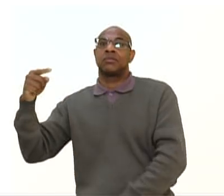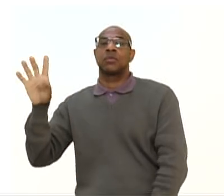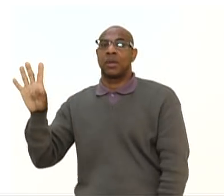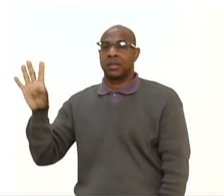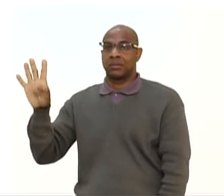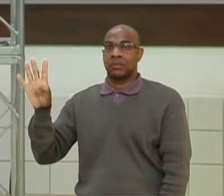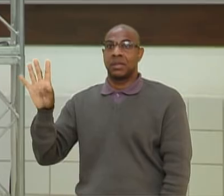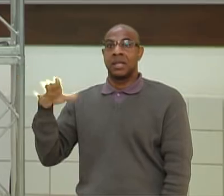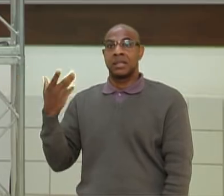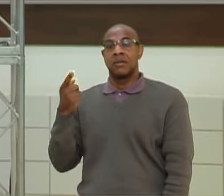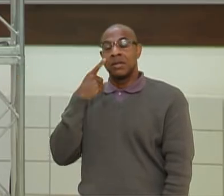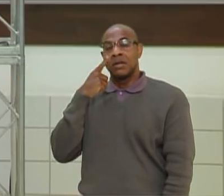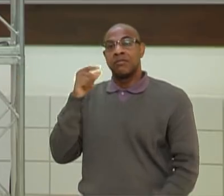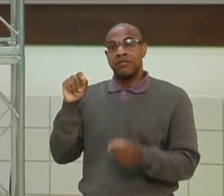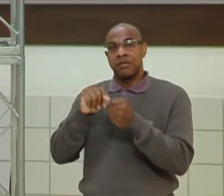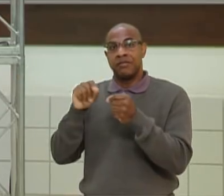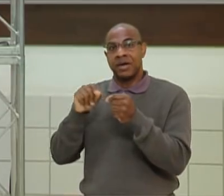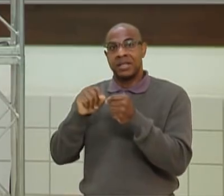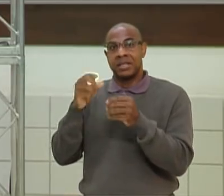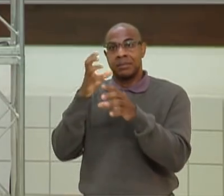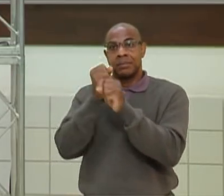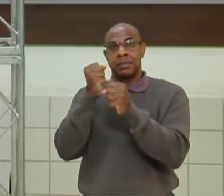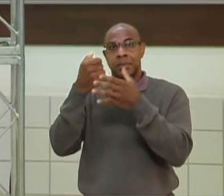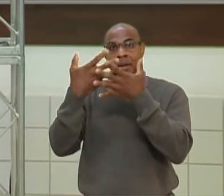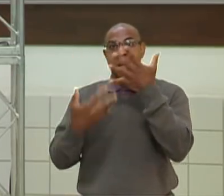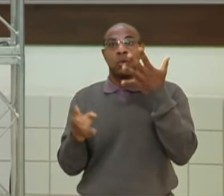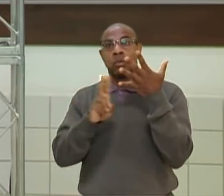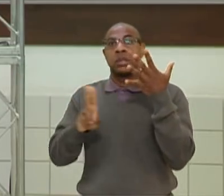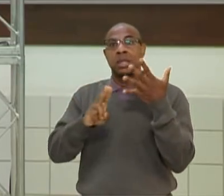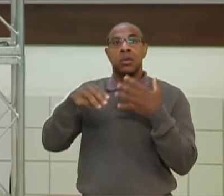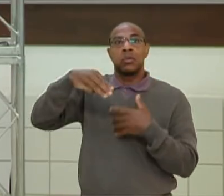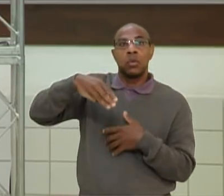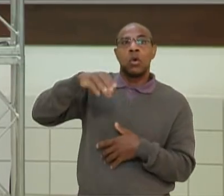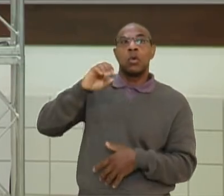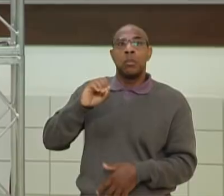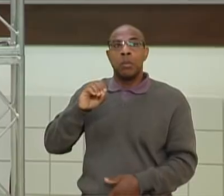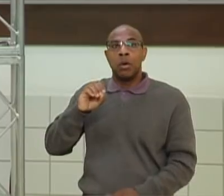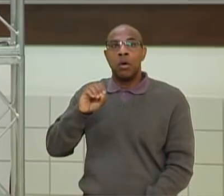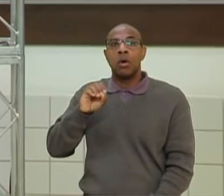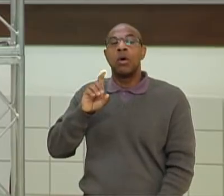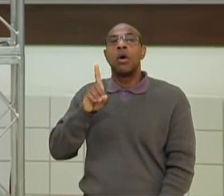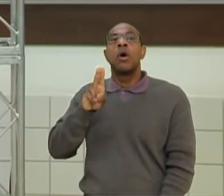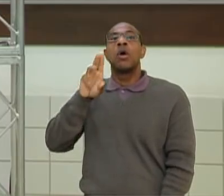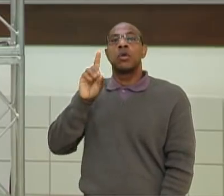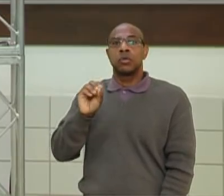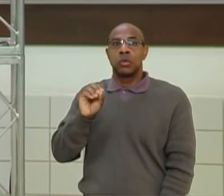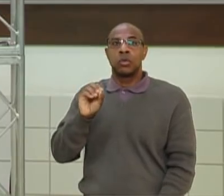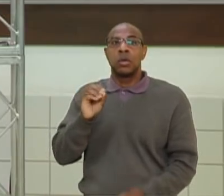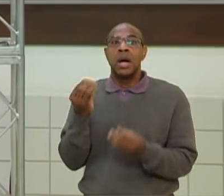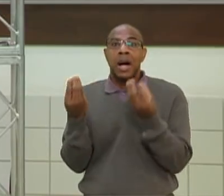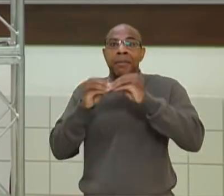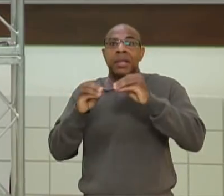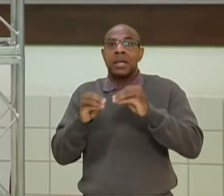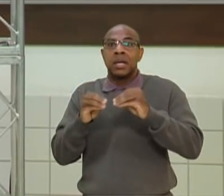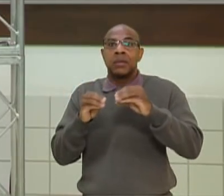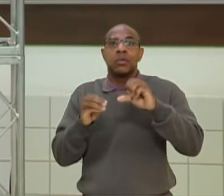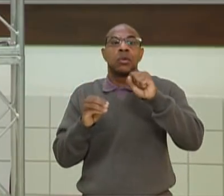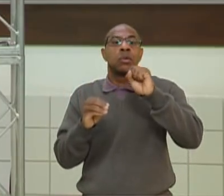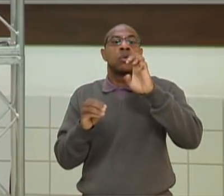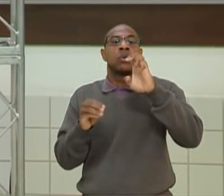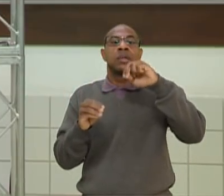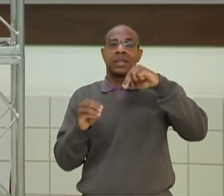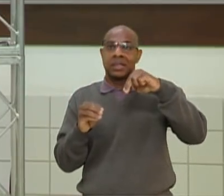vocês vão resolver usando o módulo e depois aplicando o seno e o cosseno para achar o